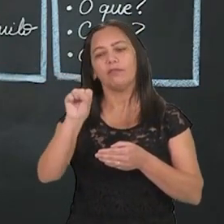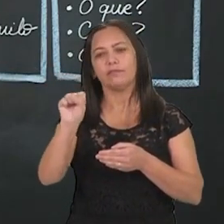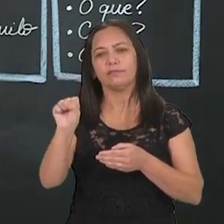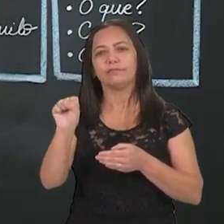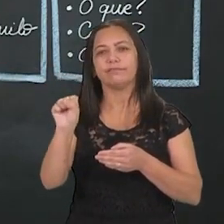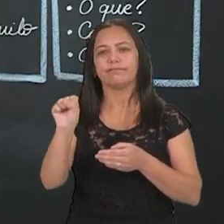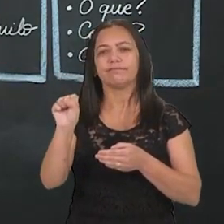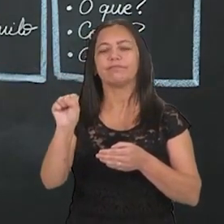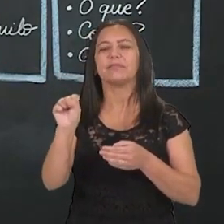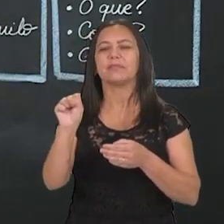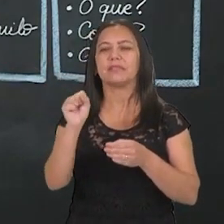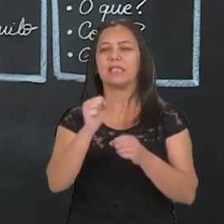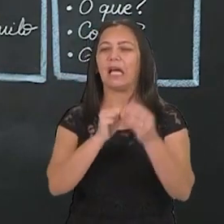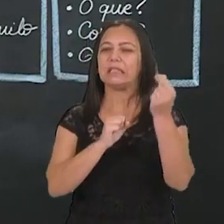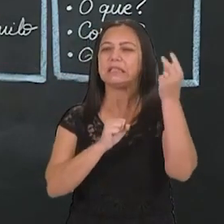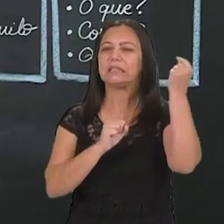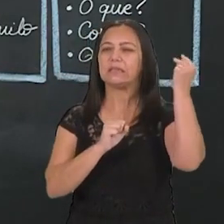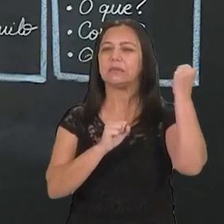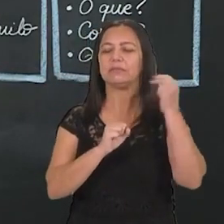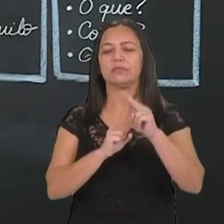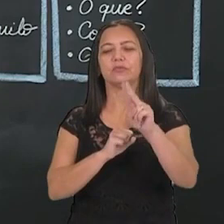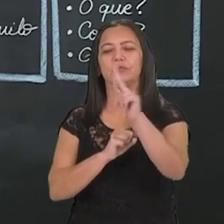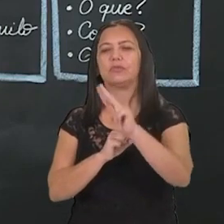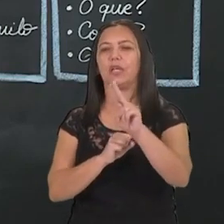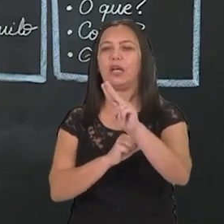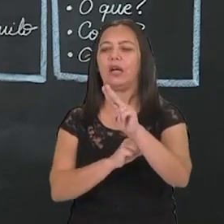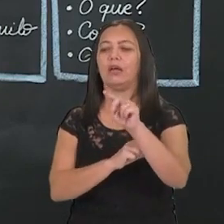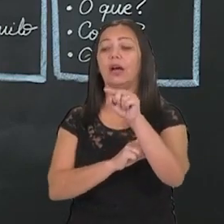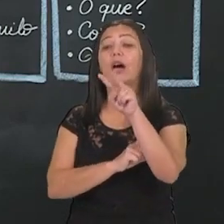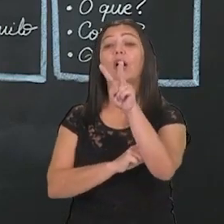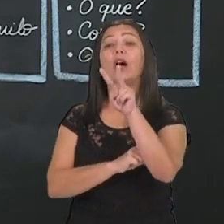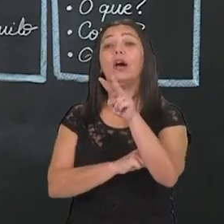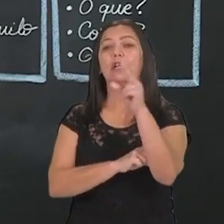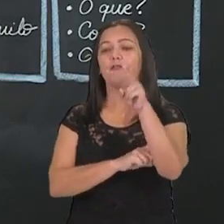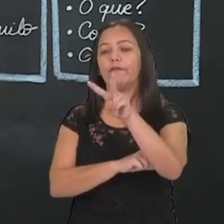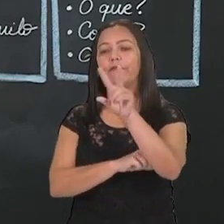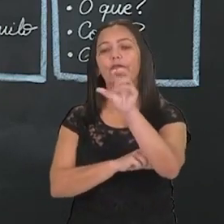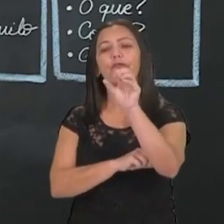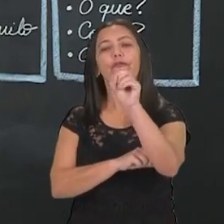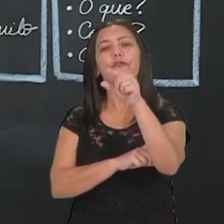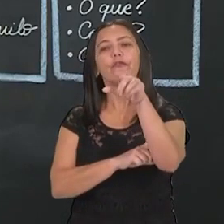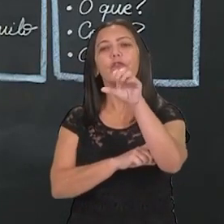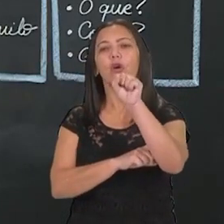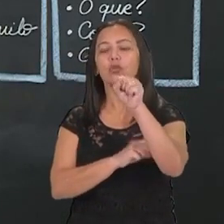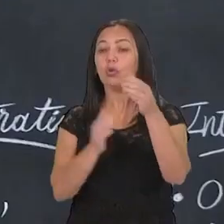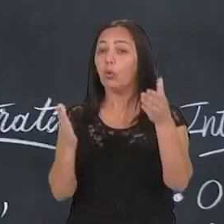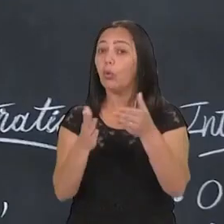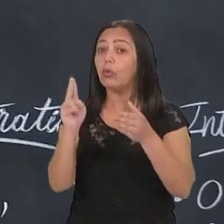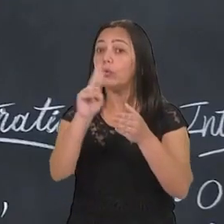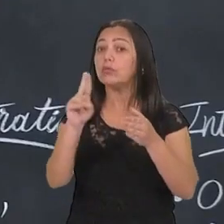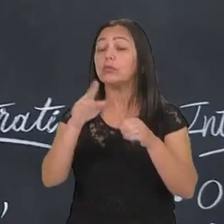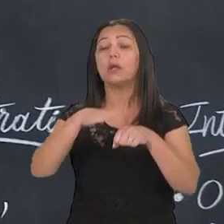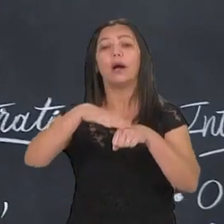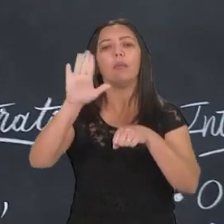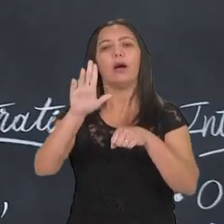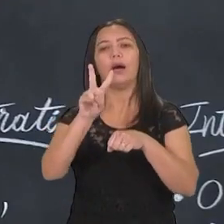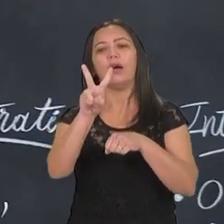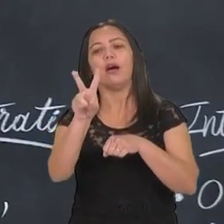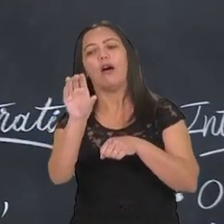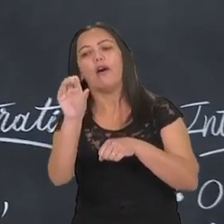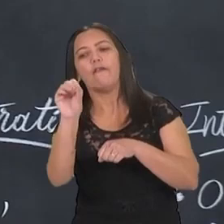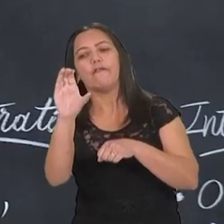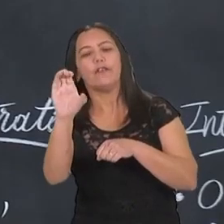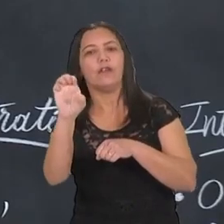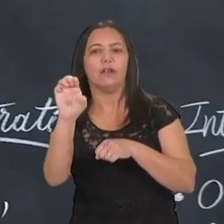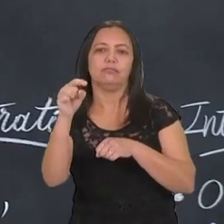que há muito tempo a gente já usa uma variação que é o você, né? A gente não tem muito costume, a depender da região do Brasil onde você mora, não há muito costume de se